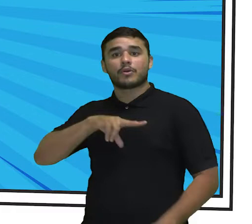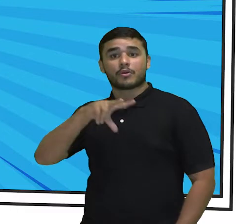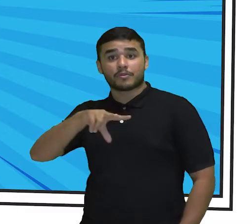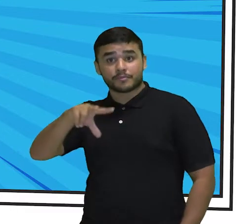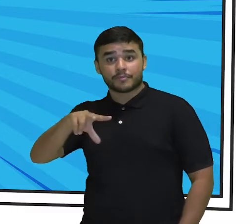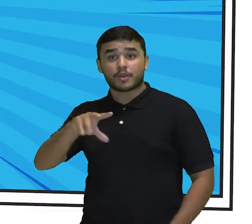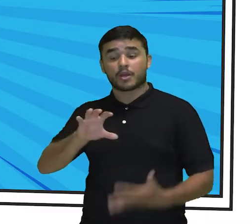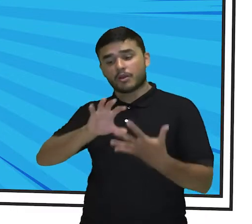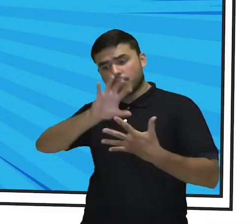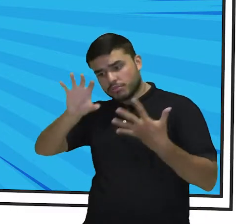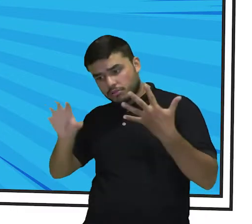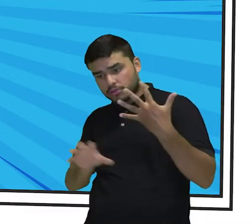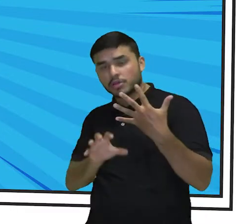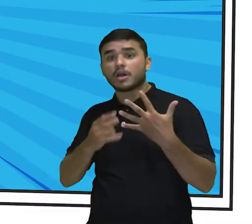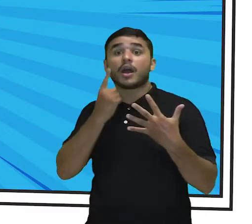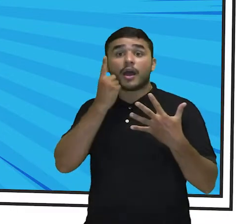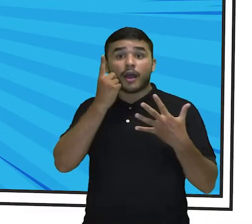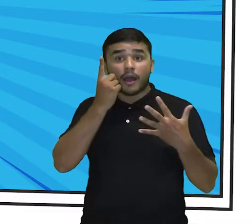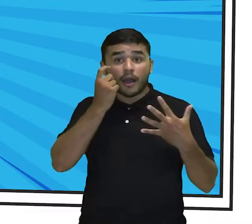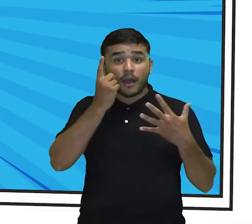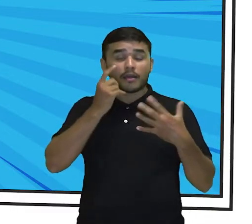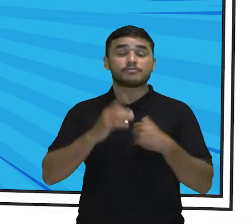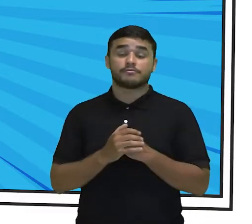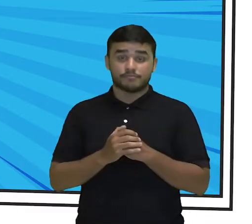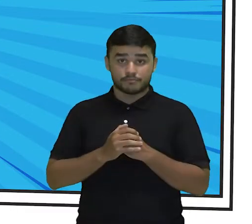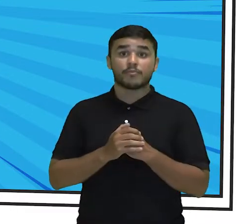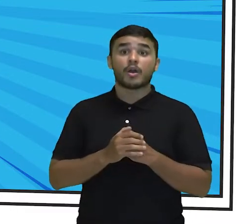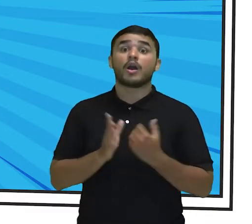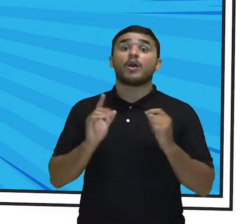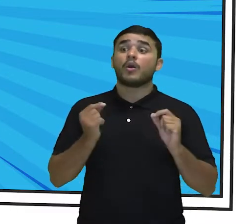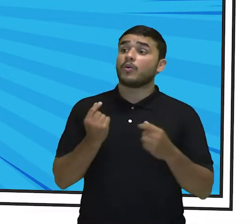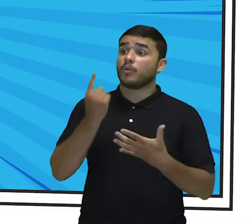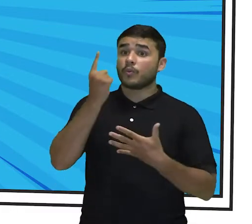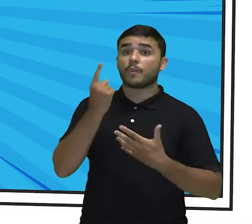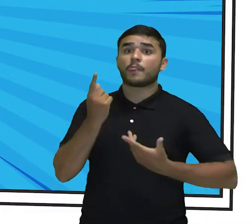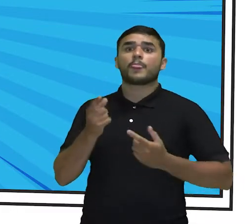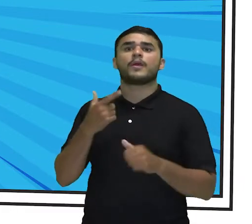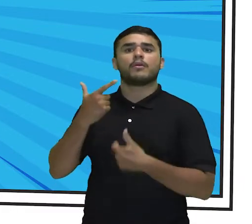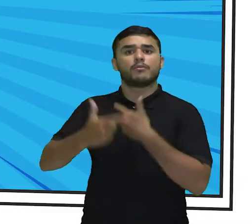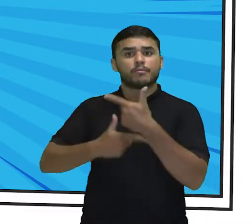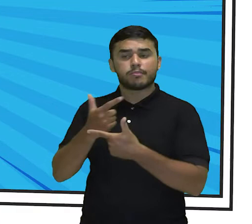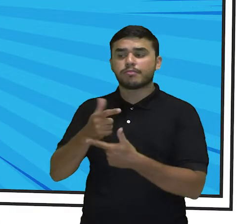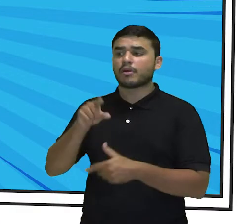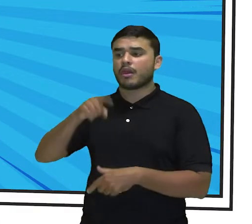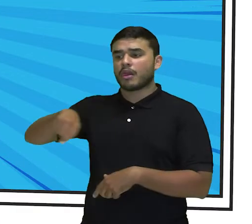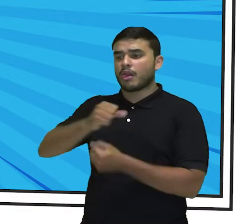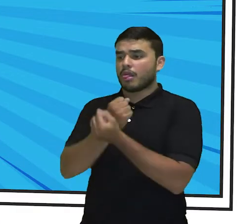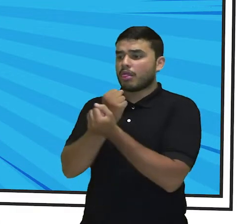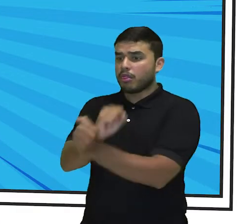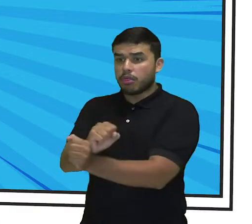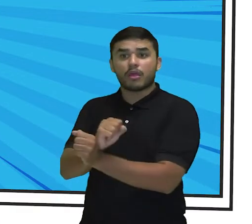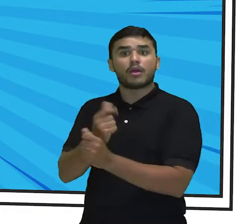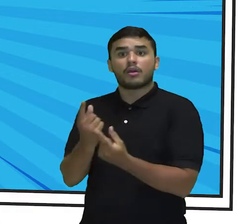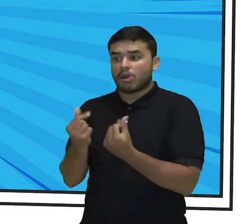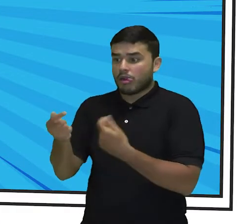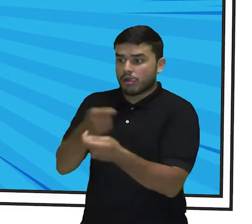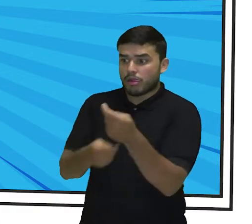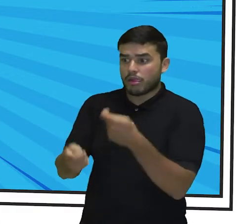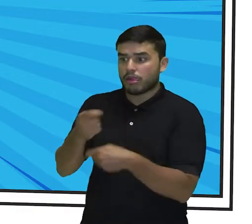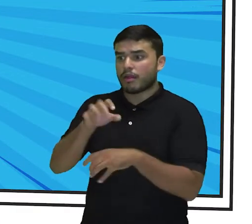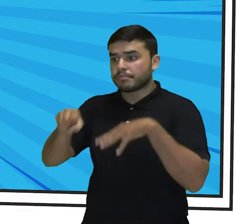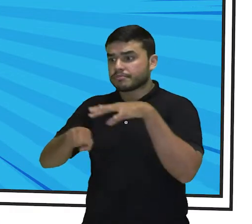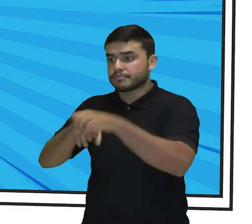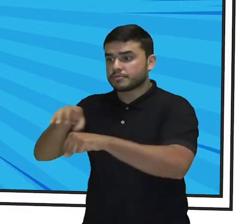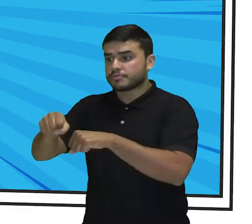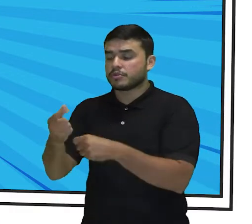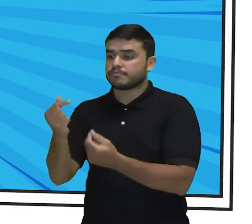a ser colonizado, vai começar a dar dinheiro para Portugal, vai virar uma colônia de exploração, vamos virar uma verdadeira empresa. E isso